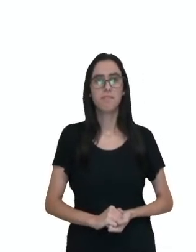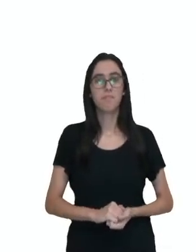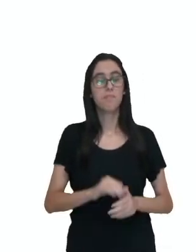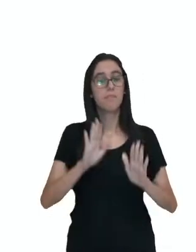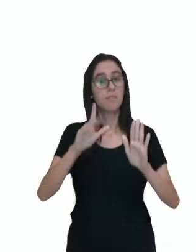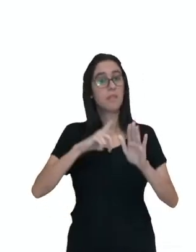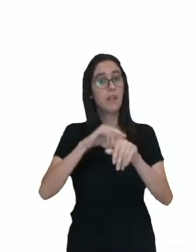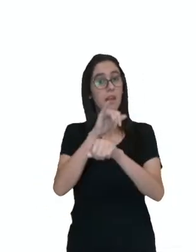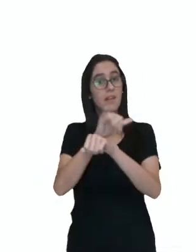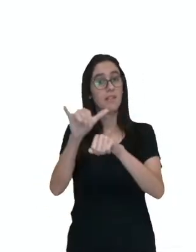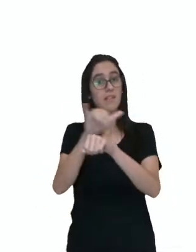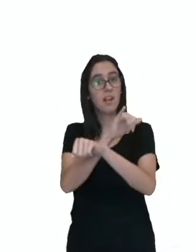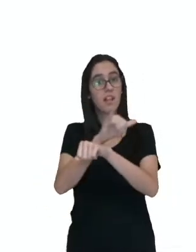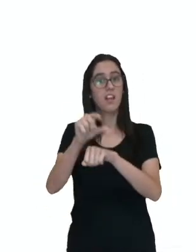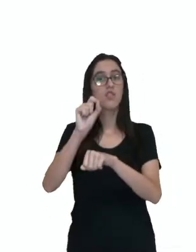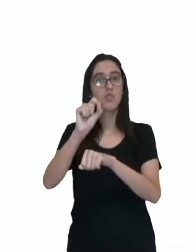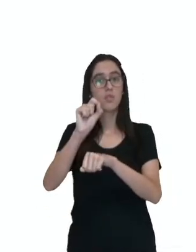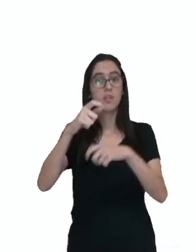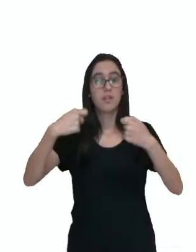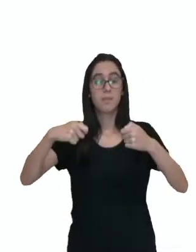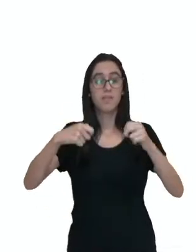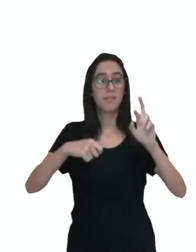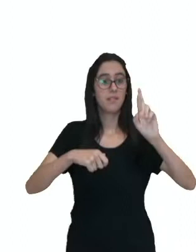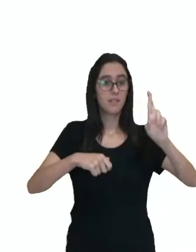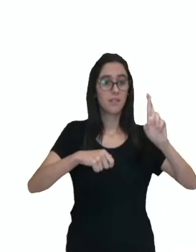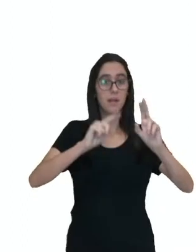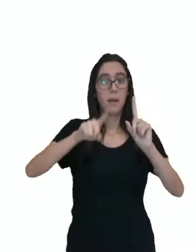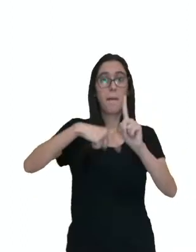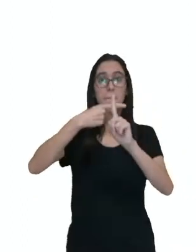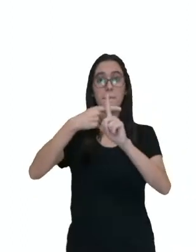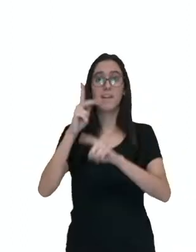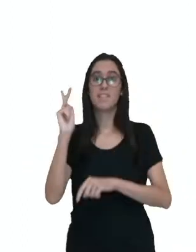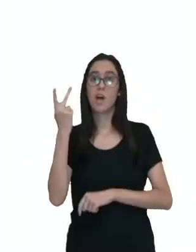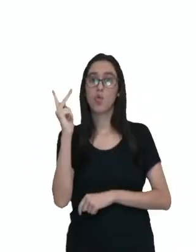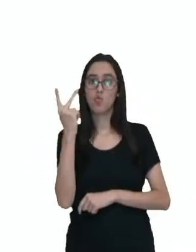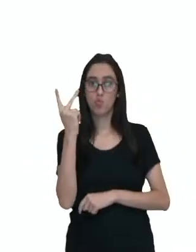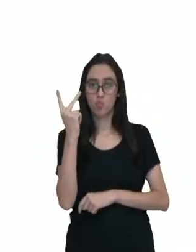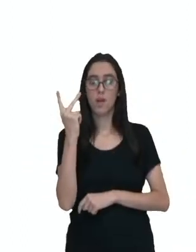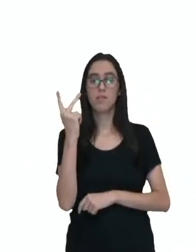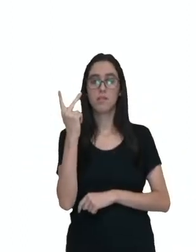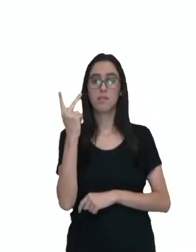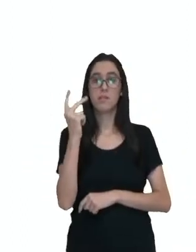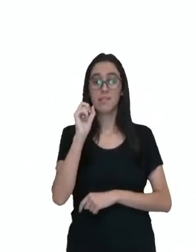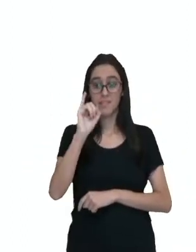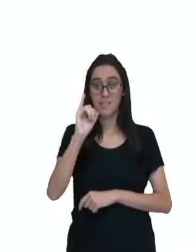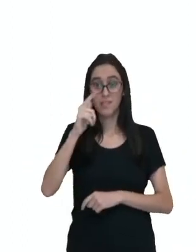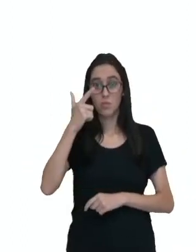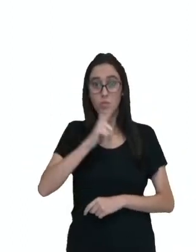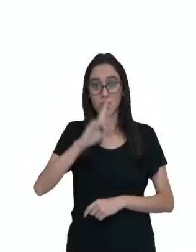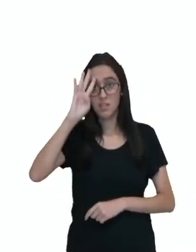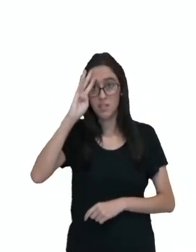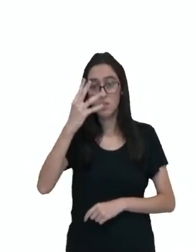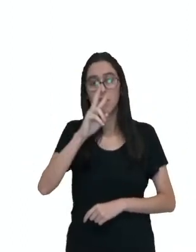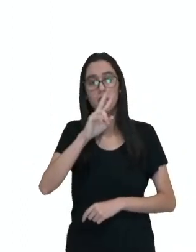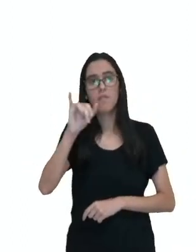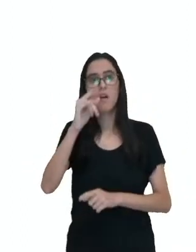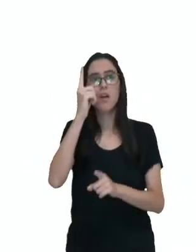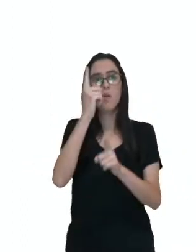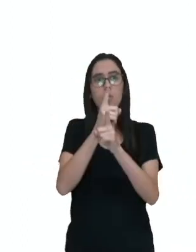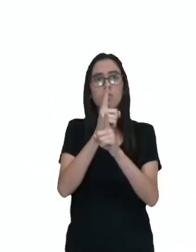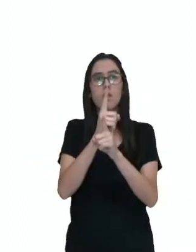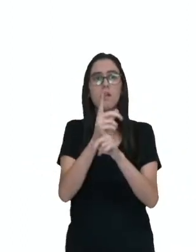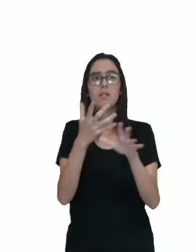gato, que é o somar o raio da Terra com a altura que essa estação está. Se eu resolver isso, eu vou achar ali em torno de 68 vezes 10